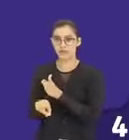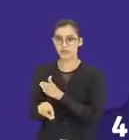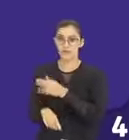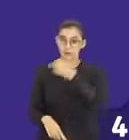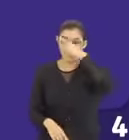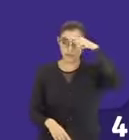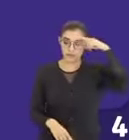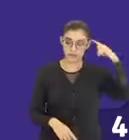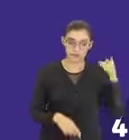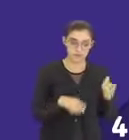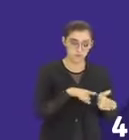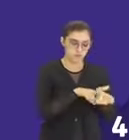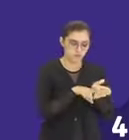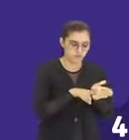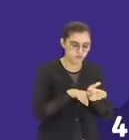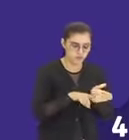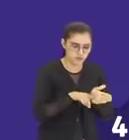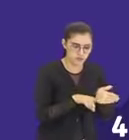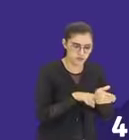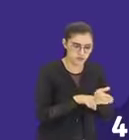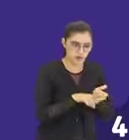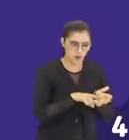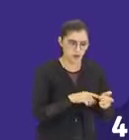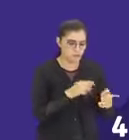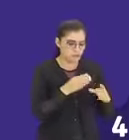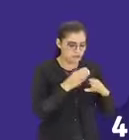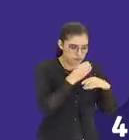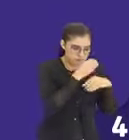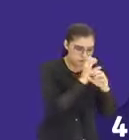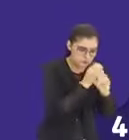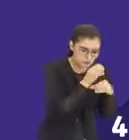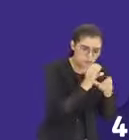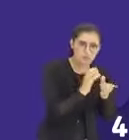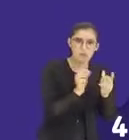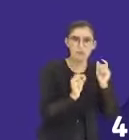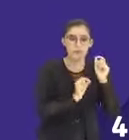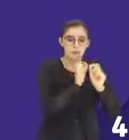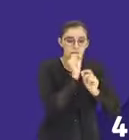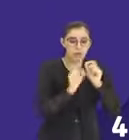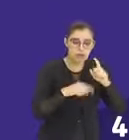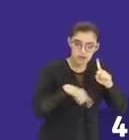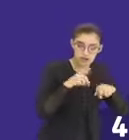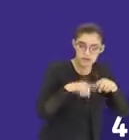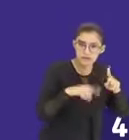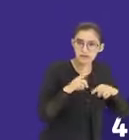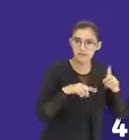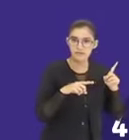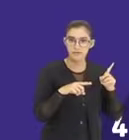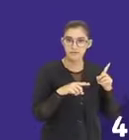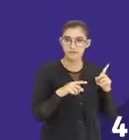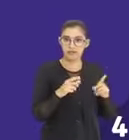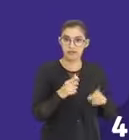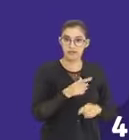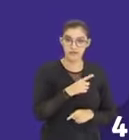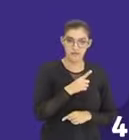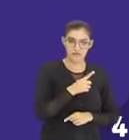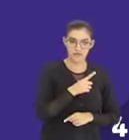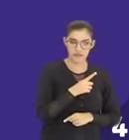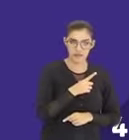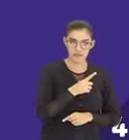meu amigo que está fazendo uma análise do que é esse objeto. Então, nós temos aqui o